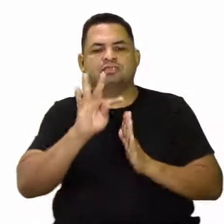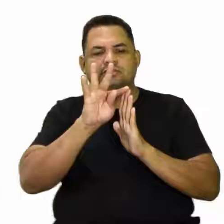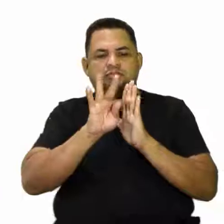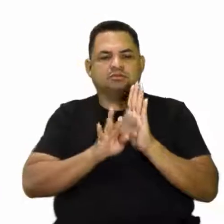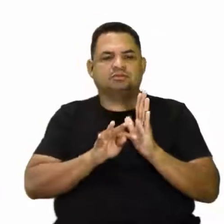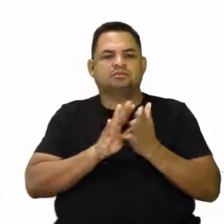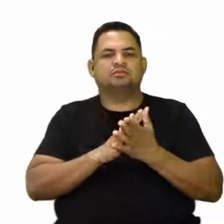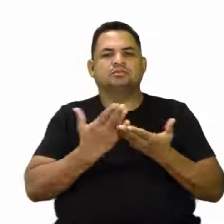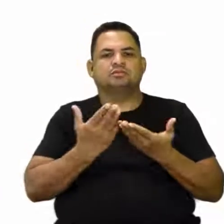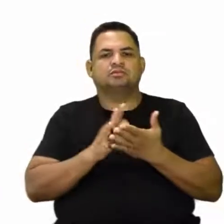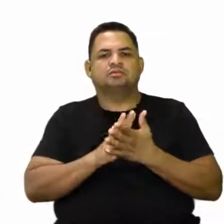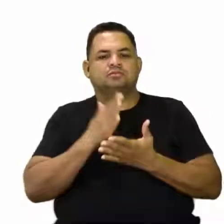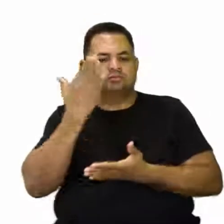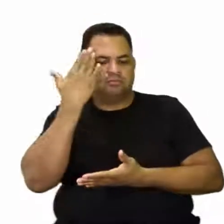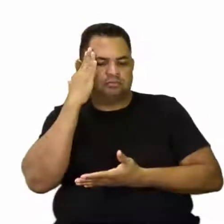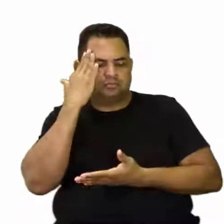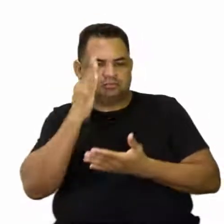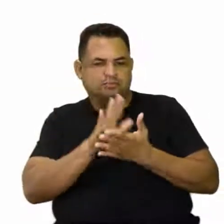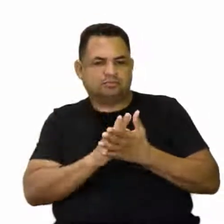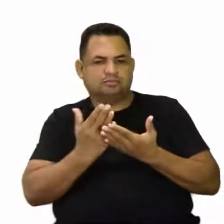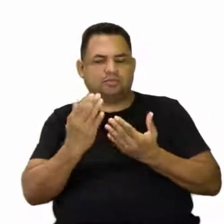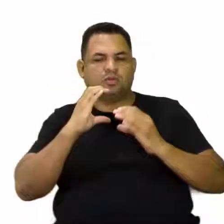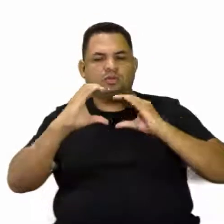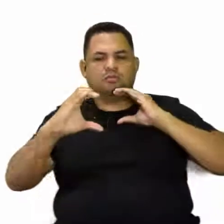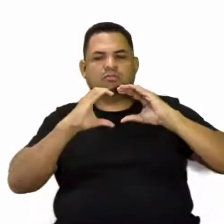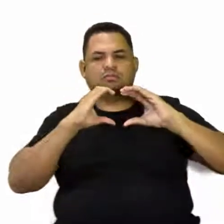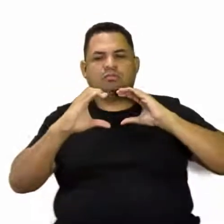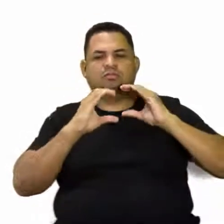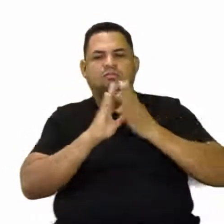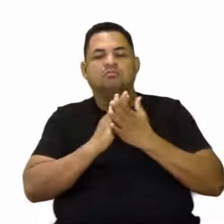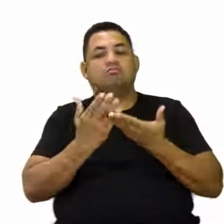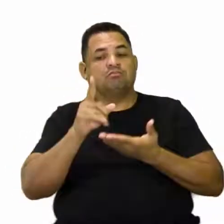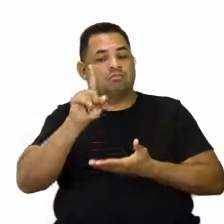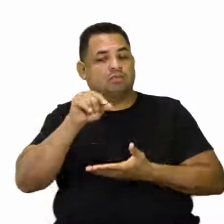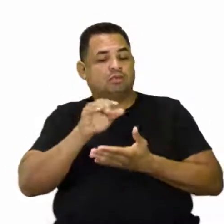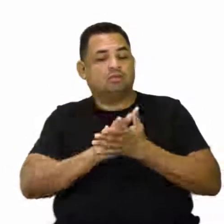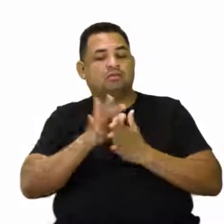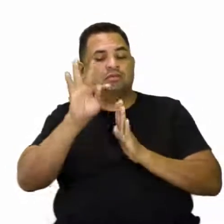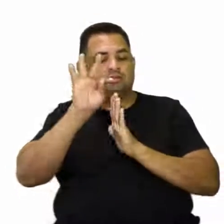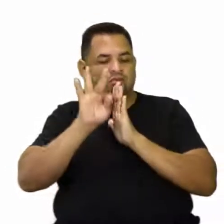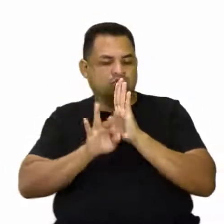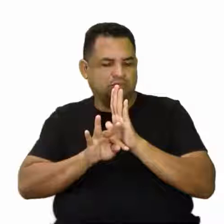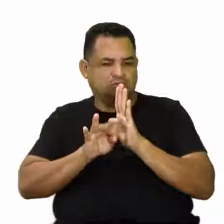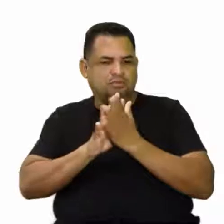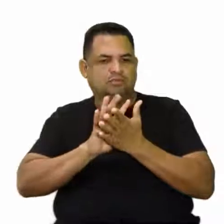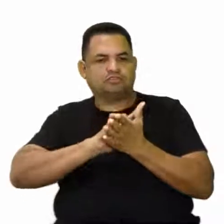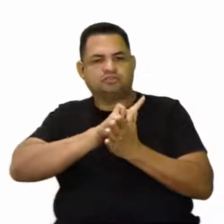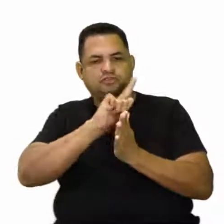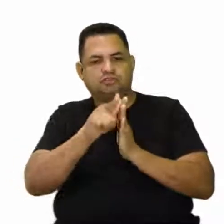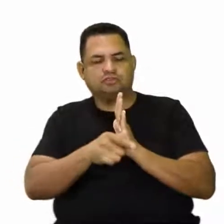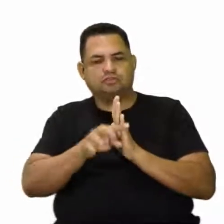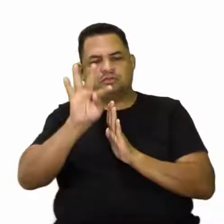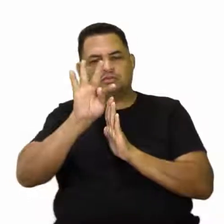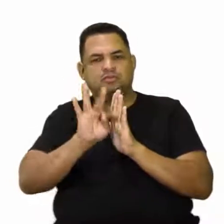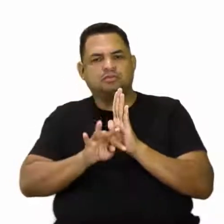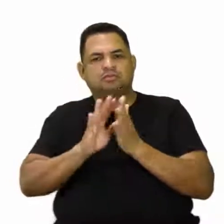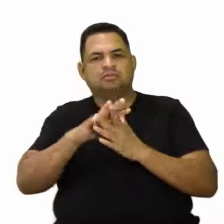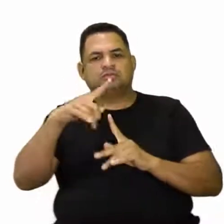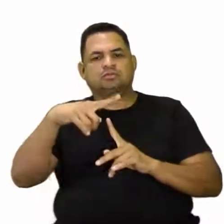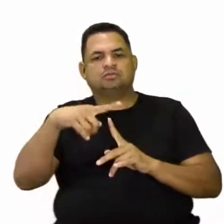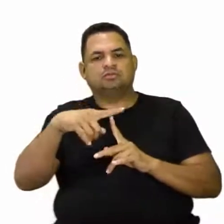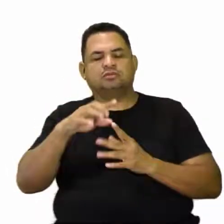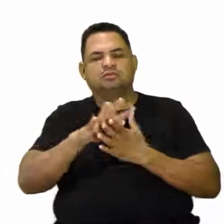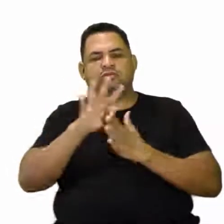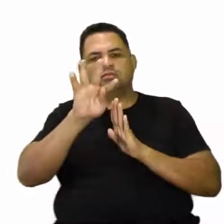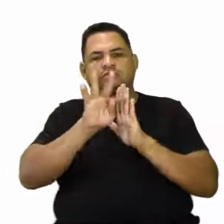aquilo que é compreendido como comunicação é texto, é gênero textual. Isso. E os tipos de